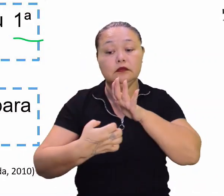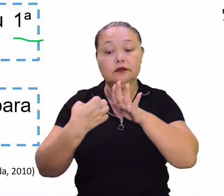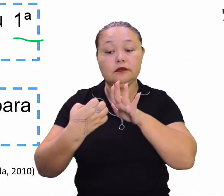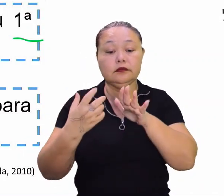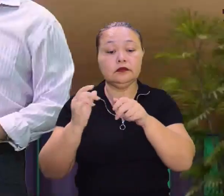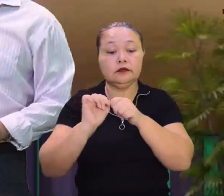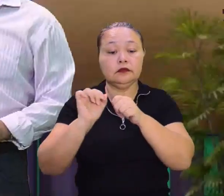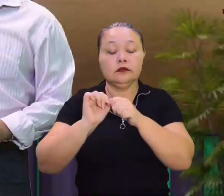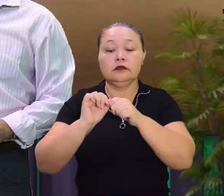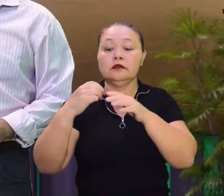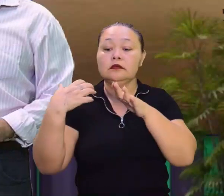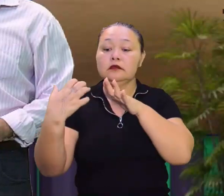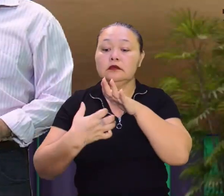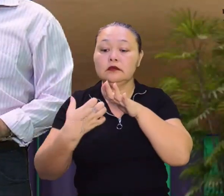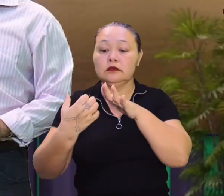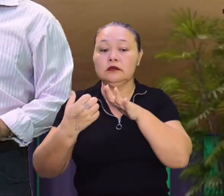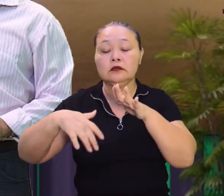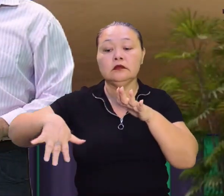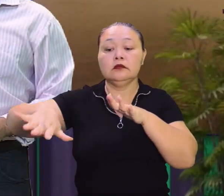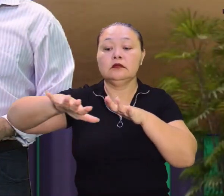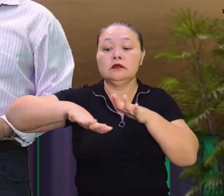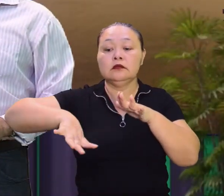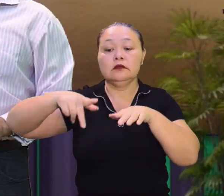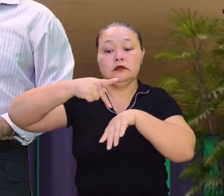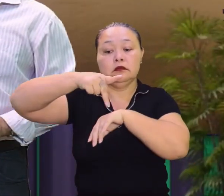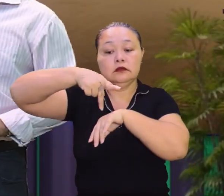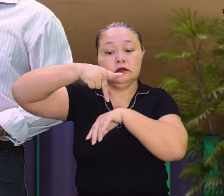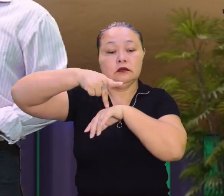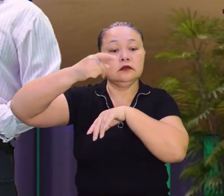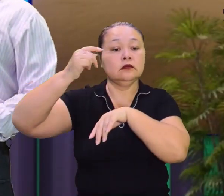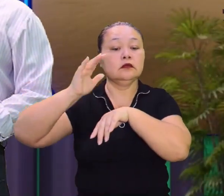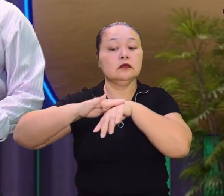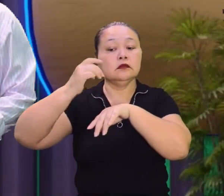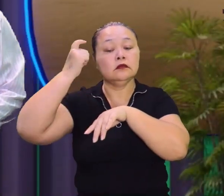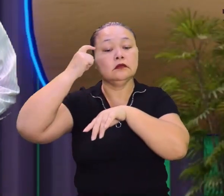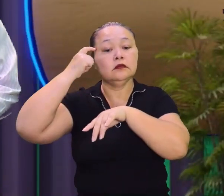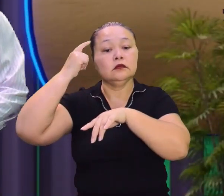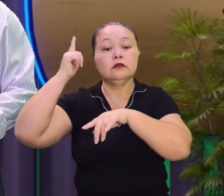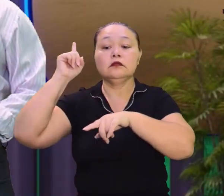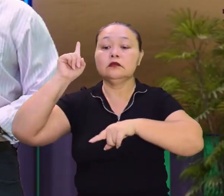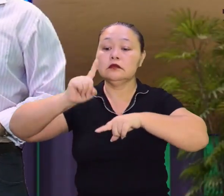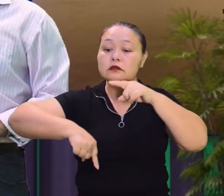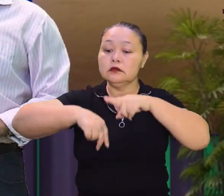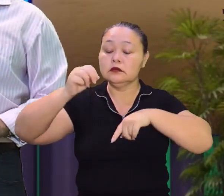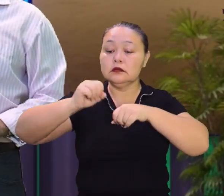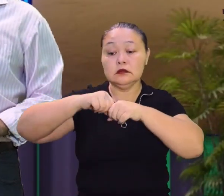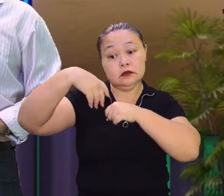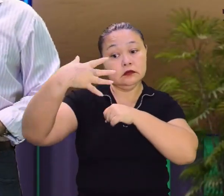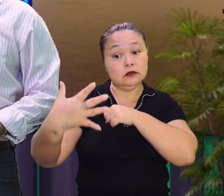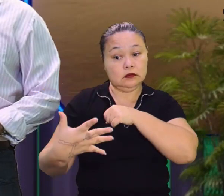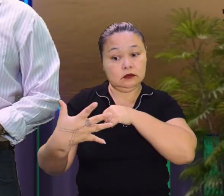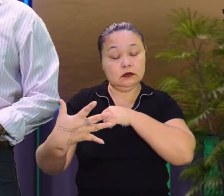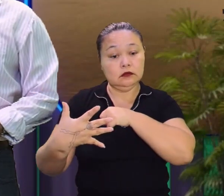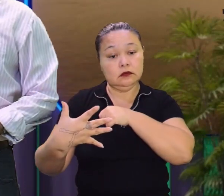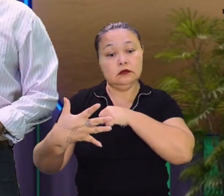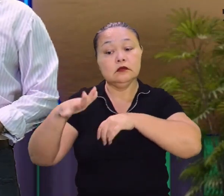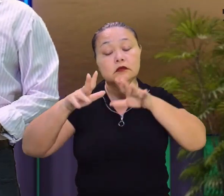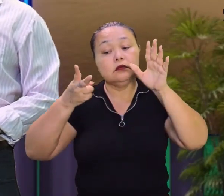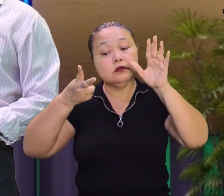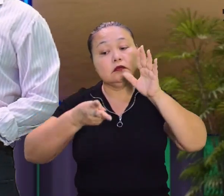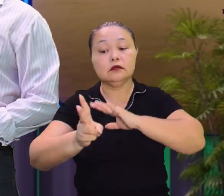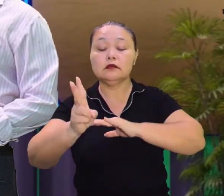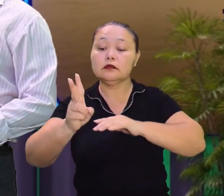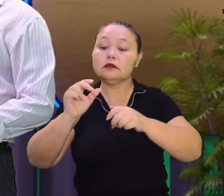professor, o país, ele produz pensando aí no mercado externo. Exatamente. Mas nem sempre o modelo